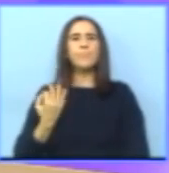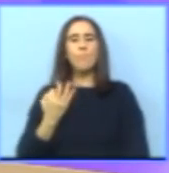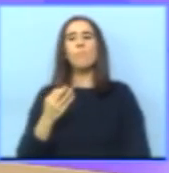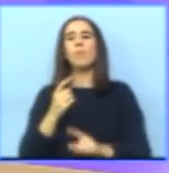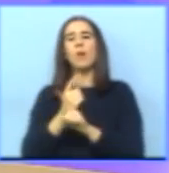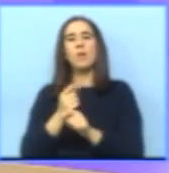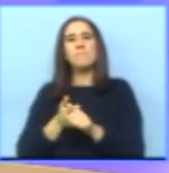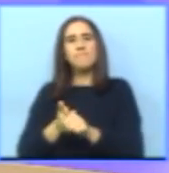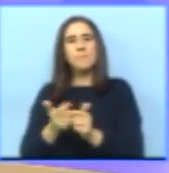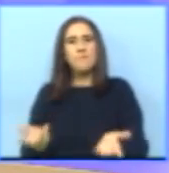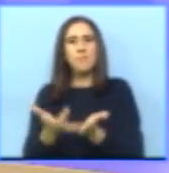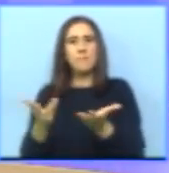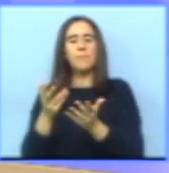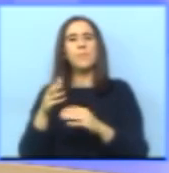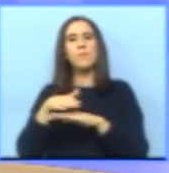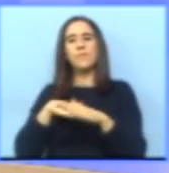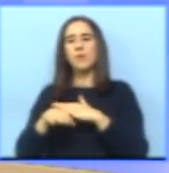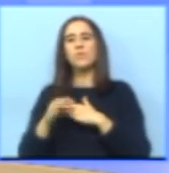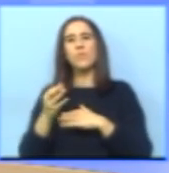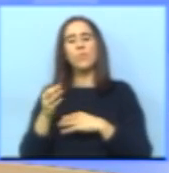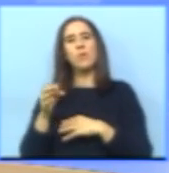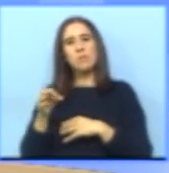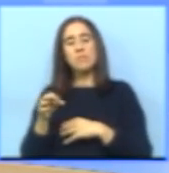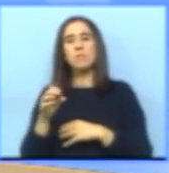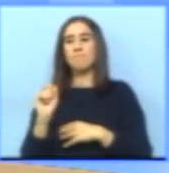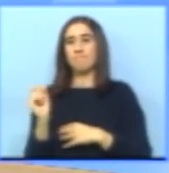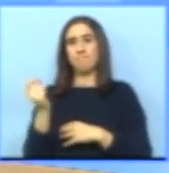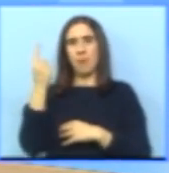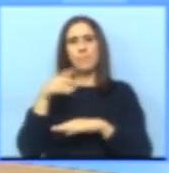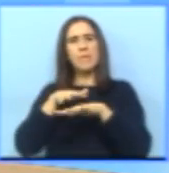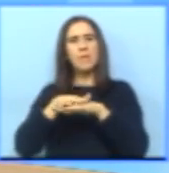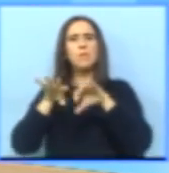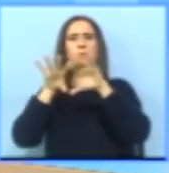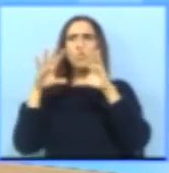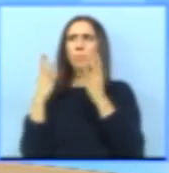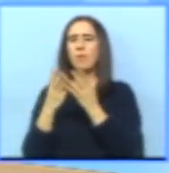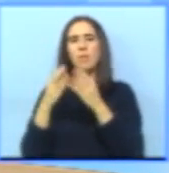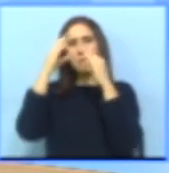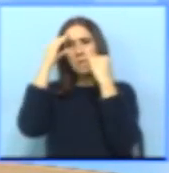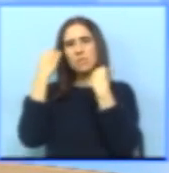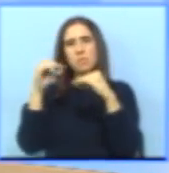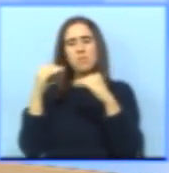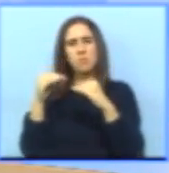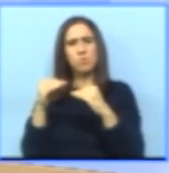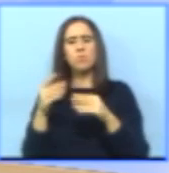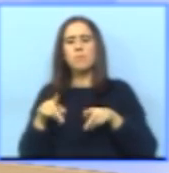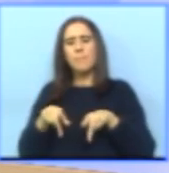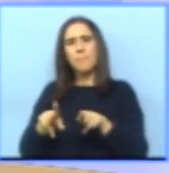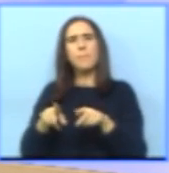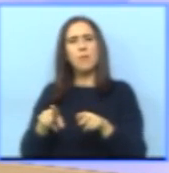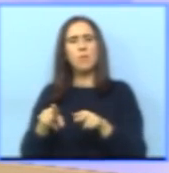que desenvolveram, falo-os pioneiros, esta rede global de ensino, os métodos